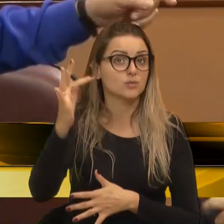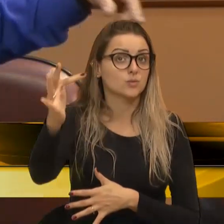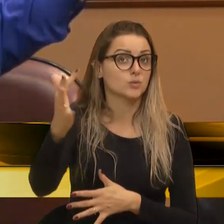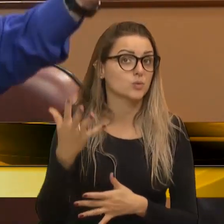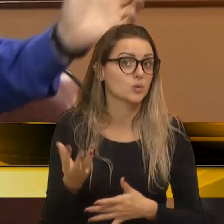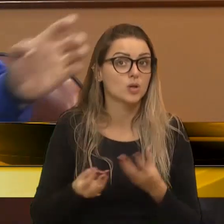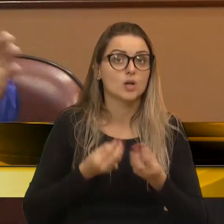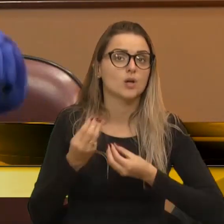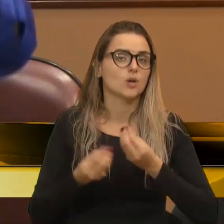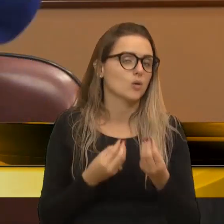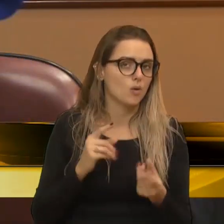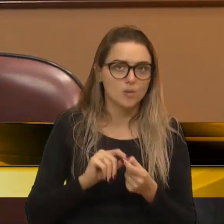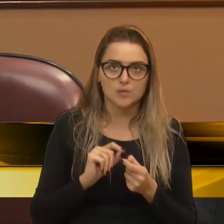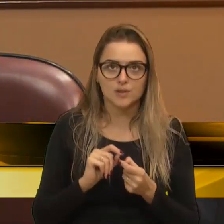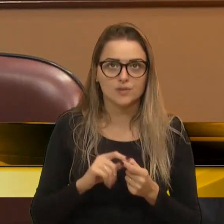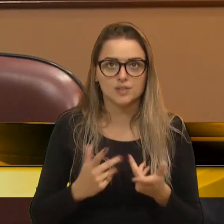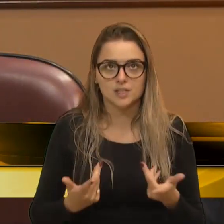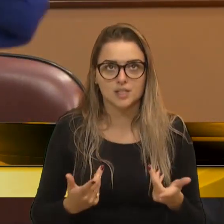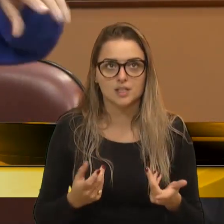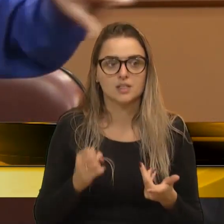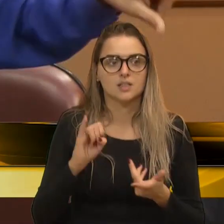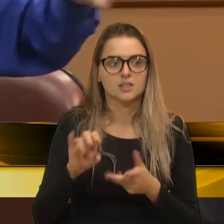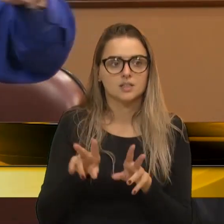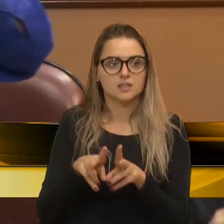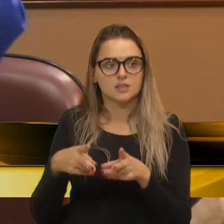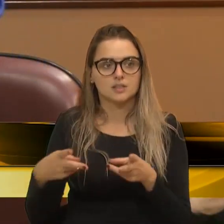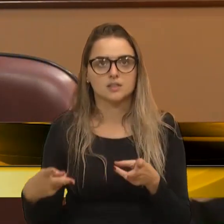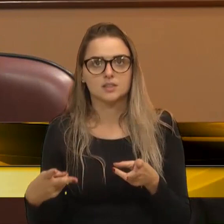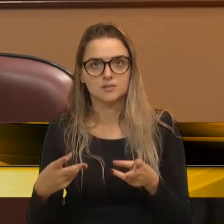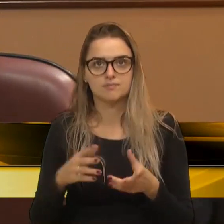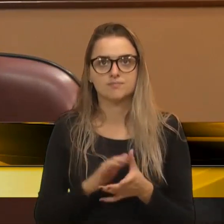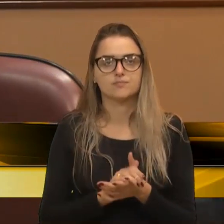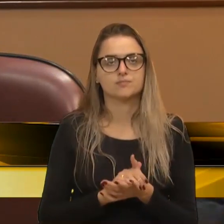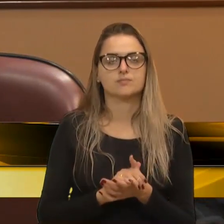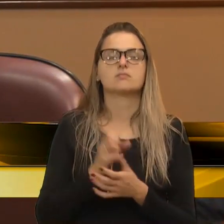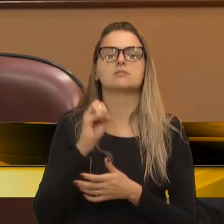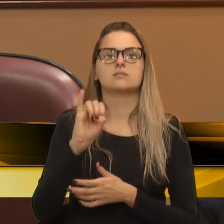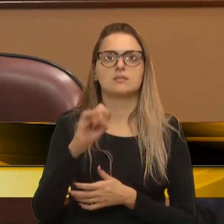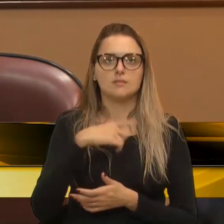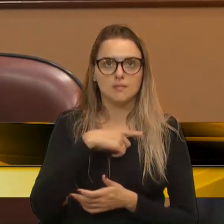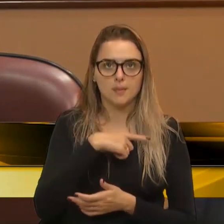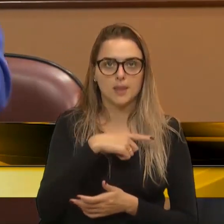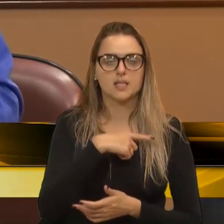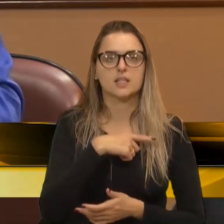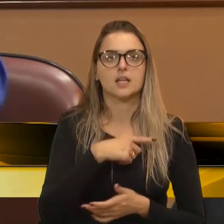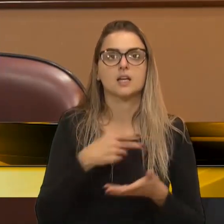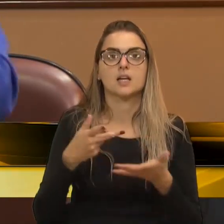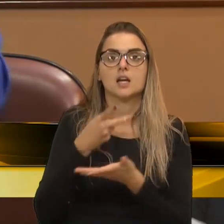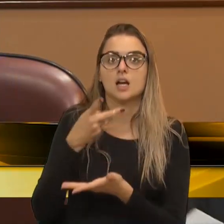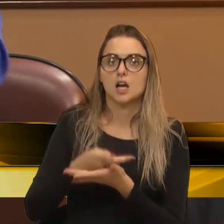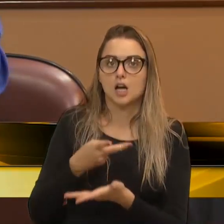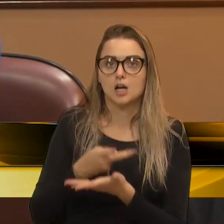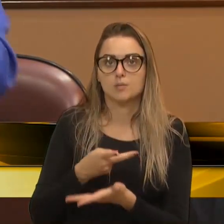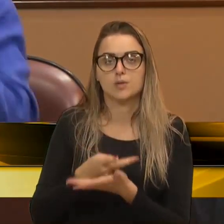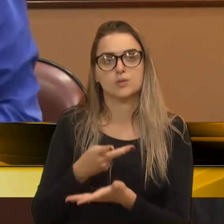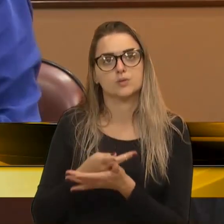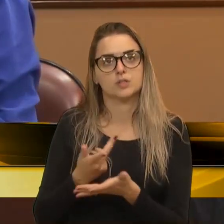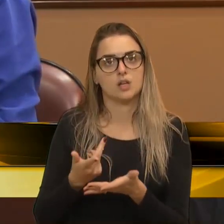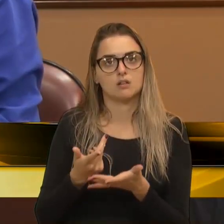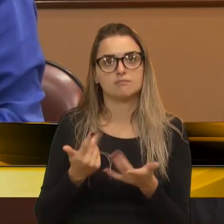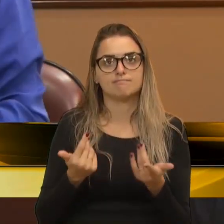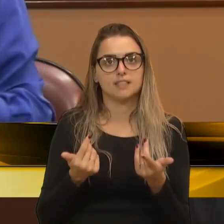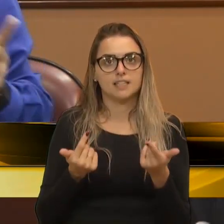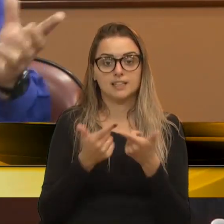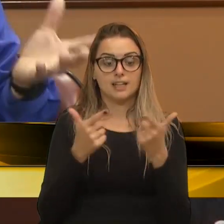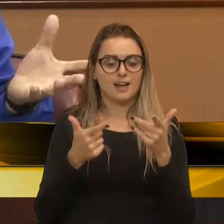frente, futuramente talvez se abra lá para, como o Tomé falou, que esteja bastante câmara fria, produção, e daqui a pouco a estrada não